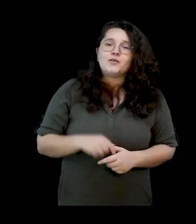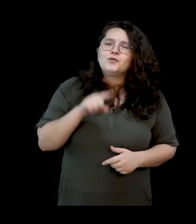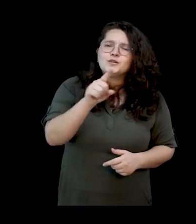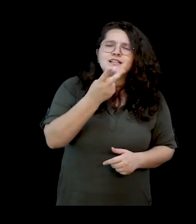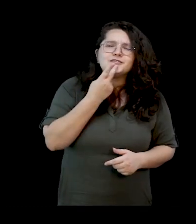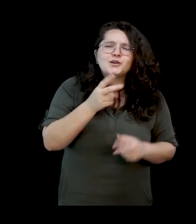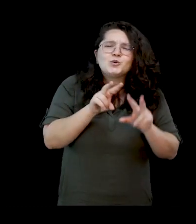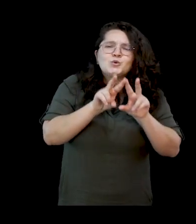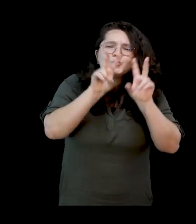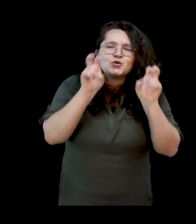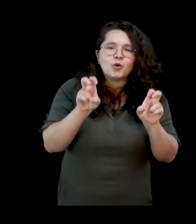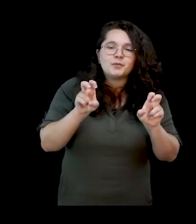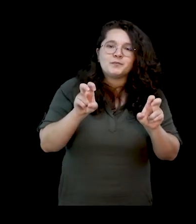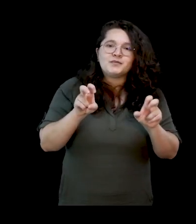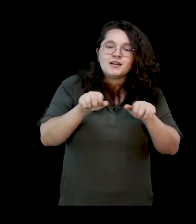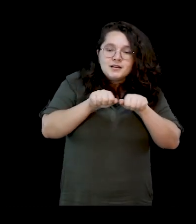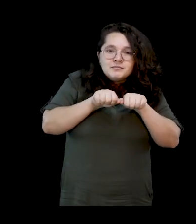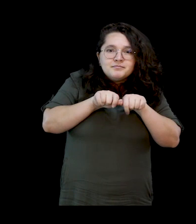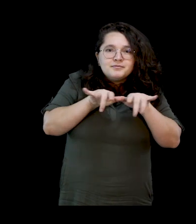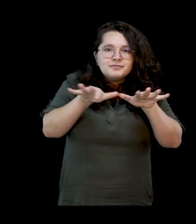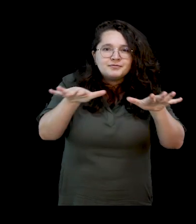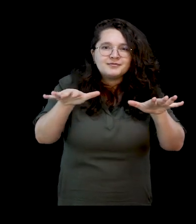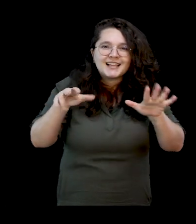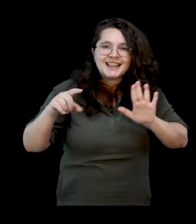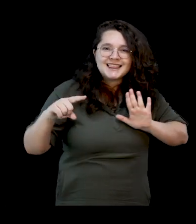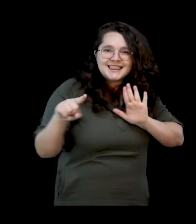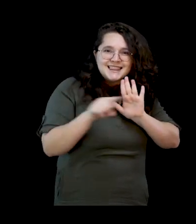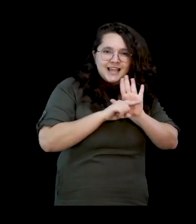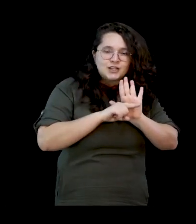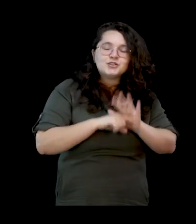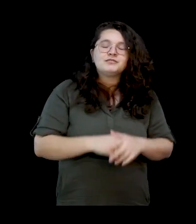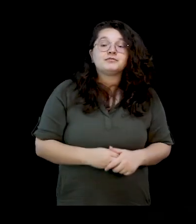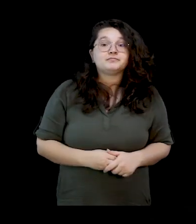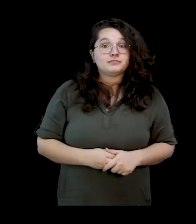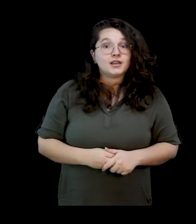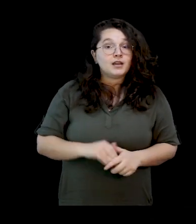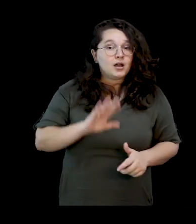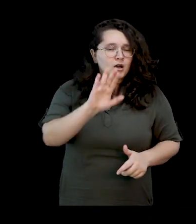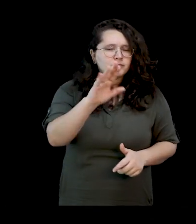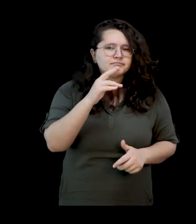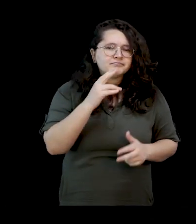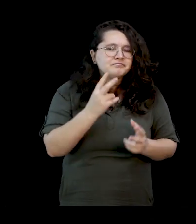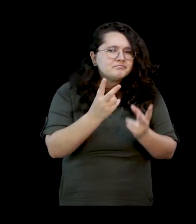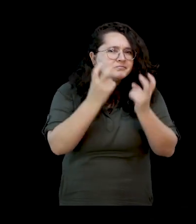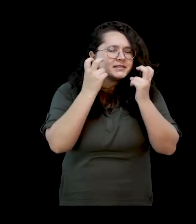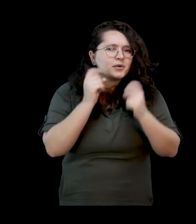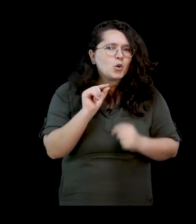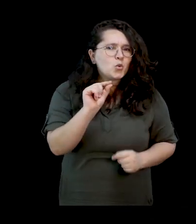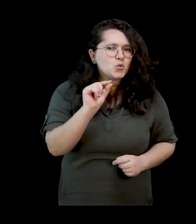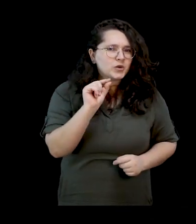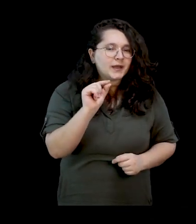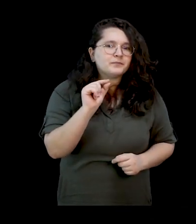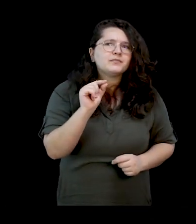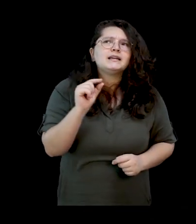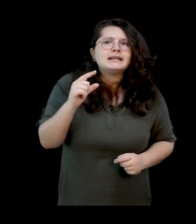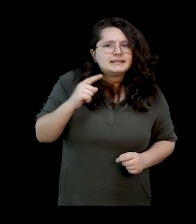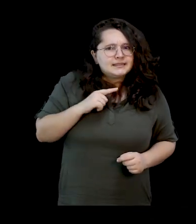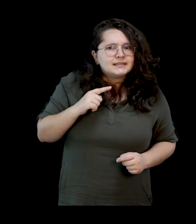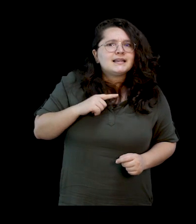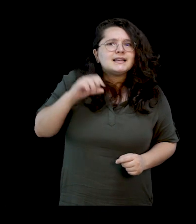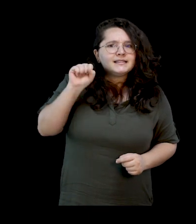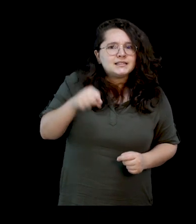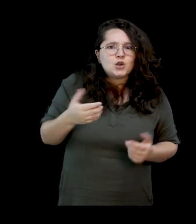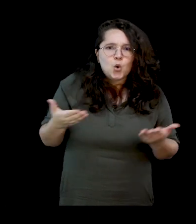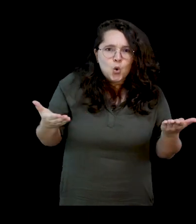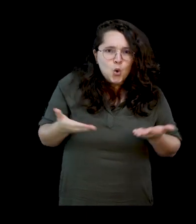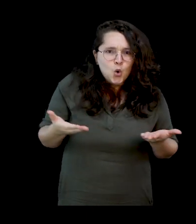Quando você fala na questão da grandeza negativa, é interessante perceber que talvez haja essa